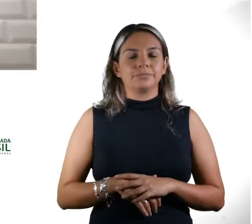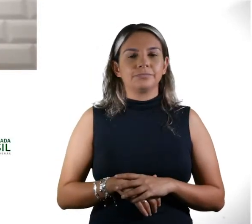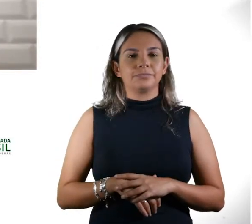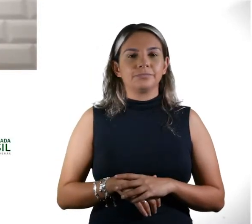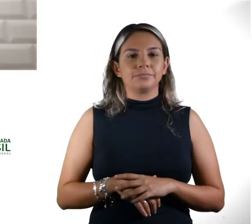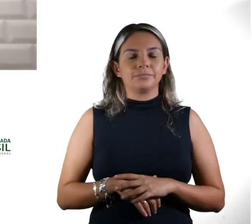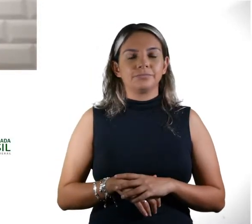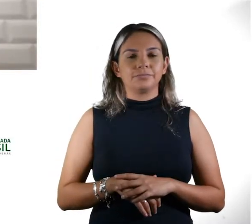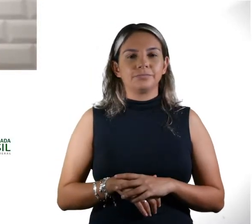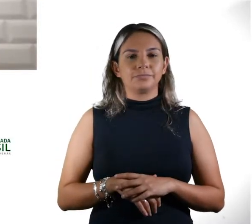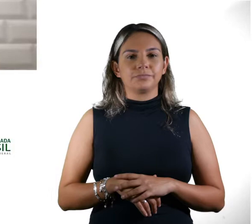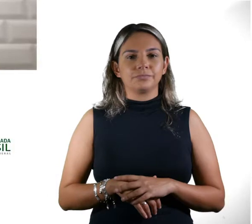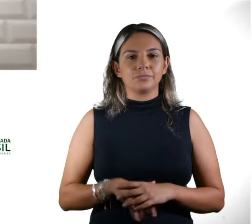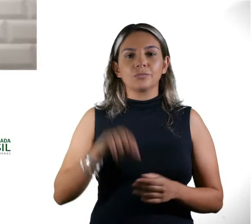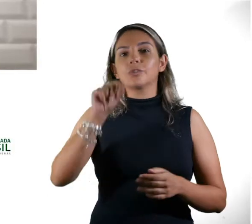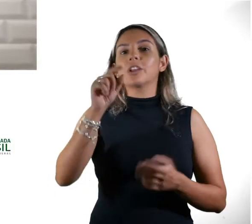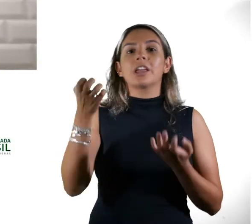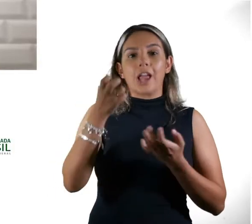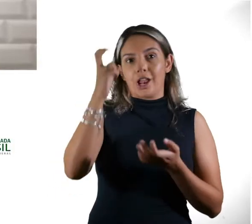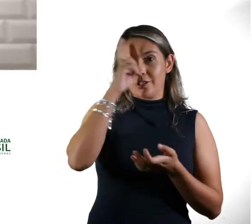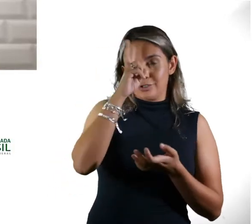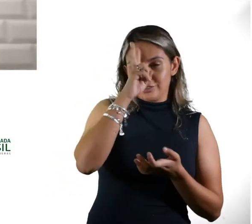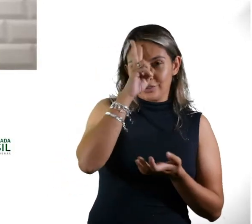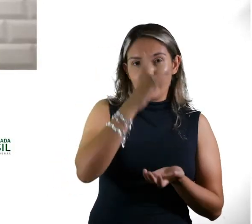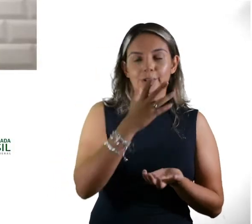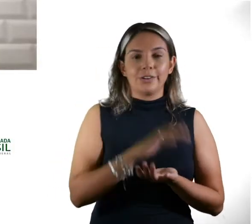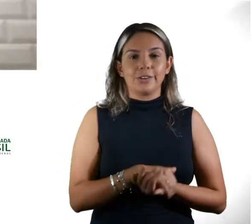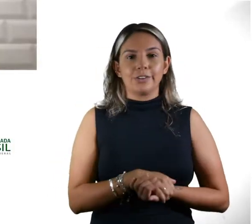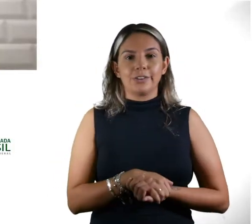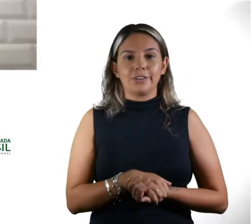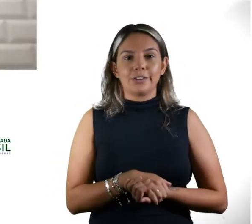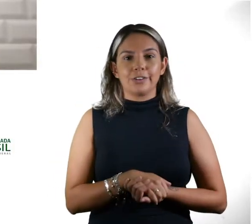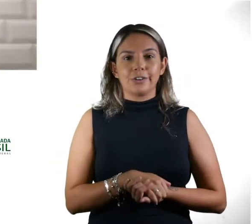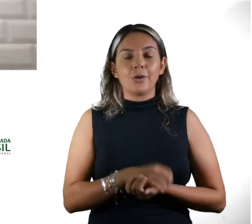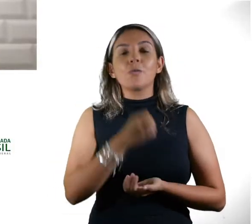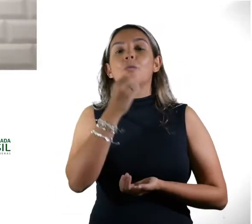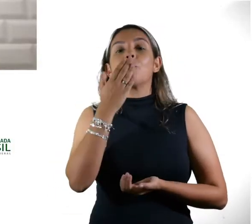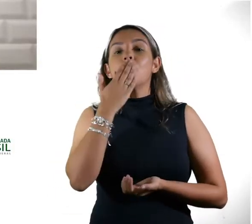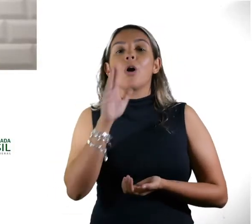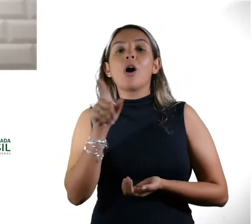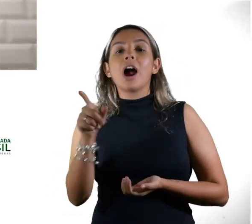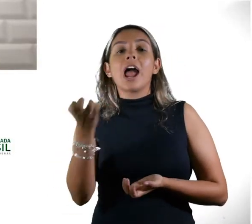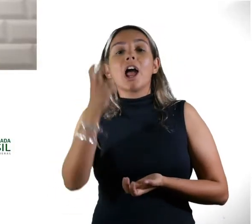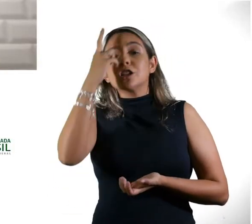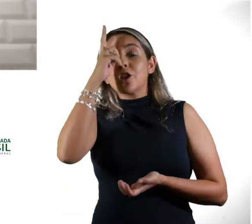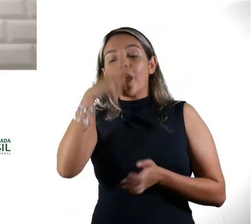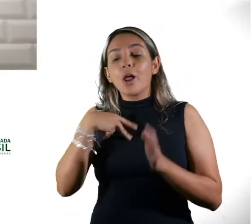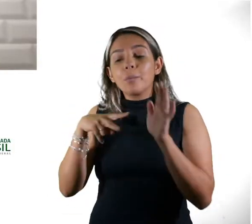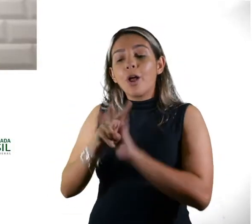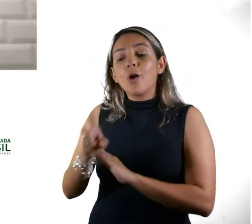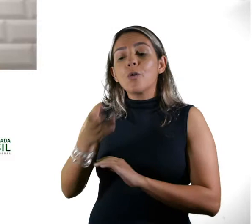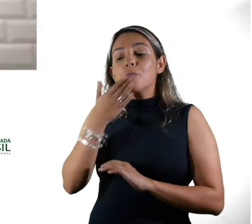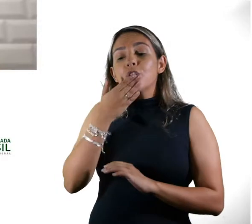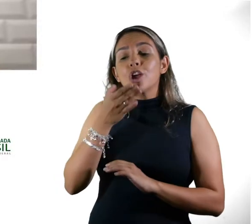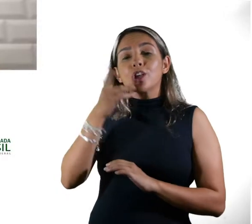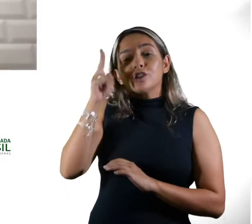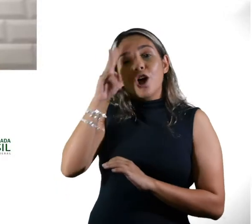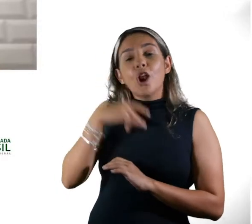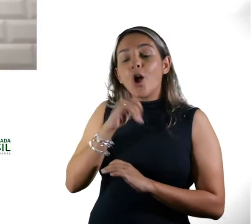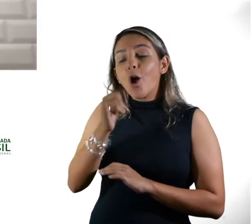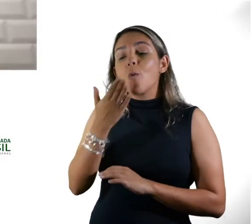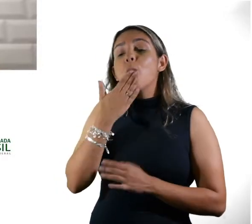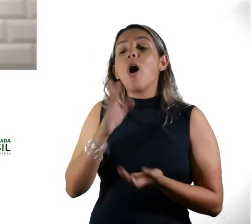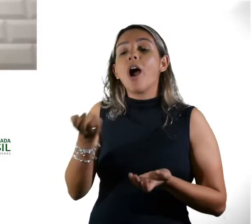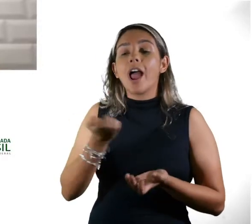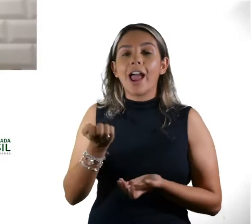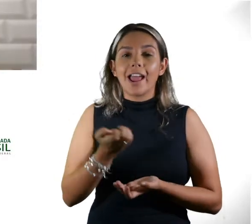indica-me o que é que quer na história, normalmente o bicho que quer, olha, quero uma história com um crocodilo e um sapo.